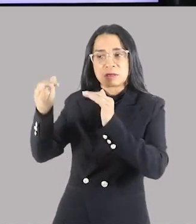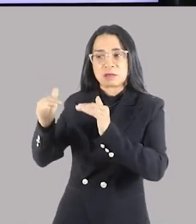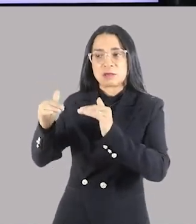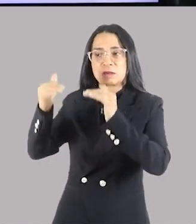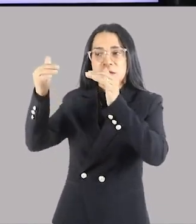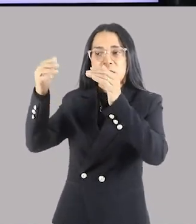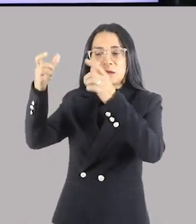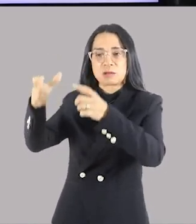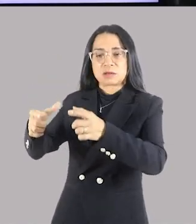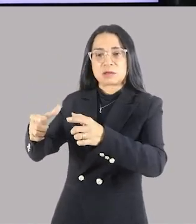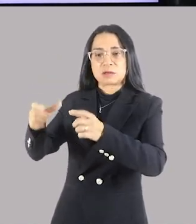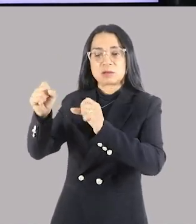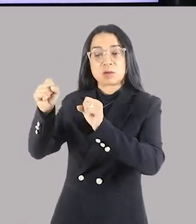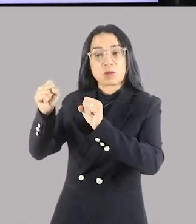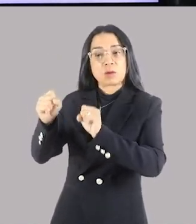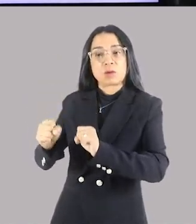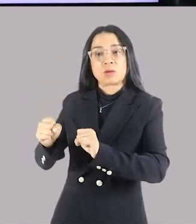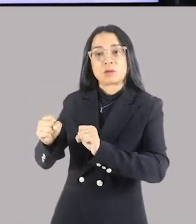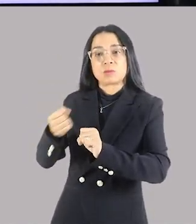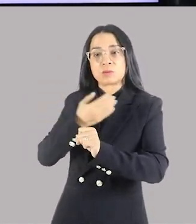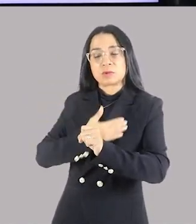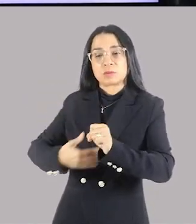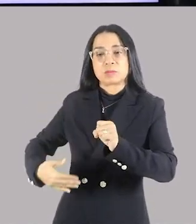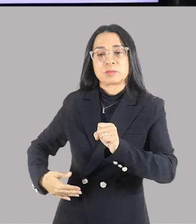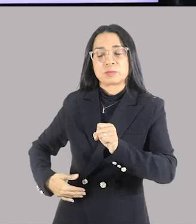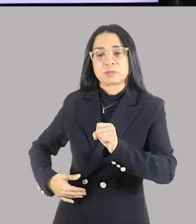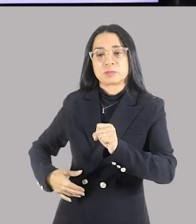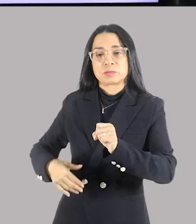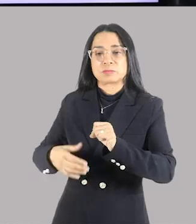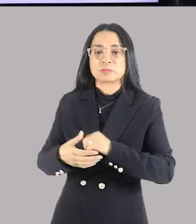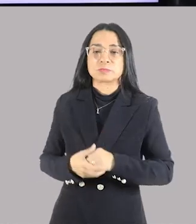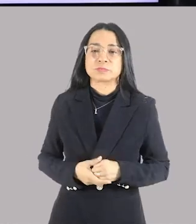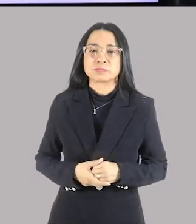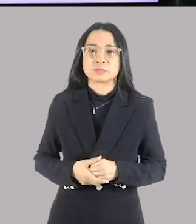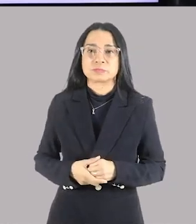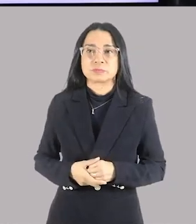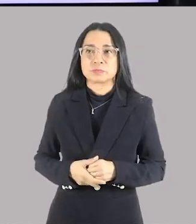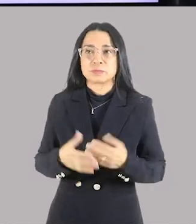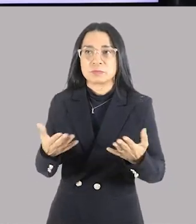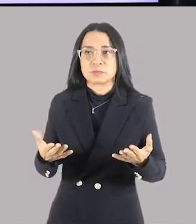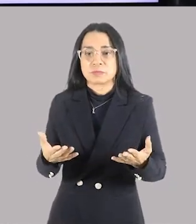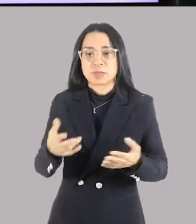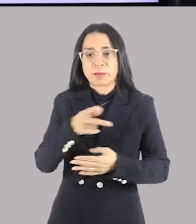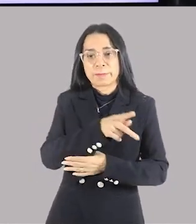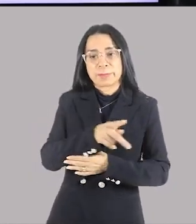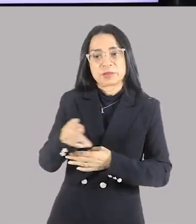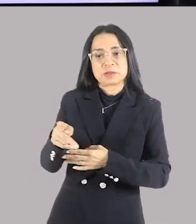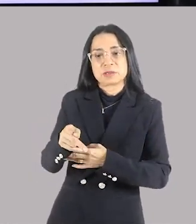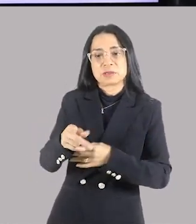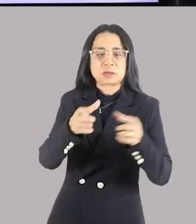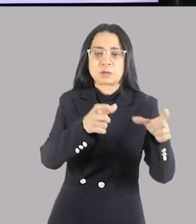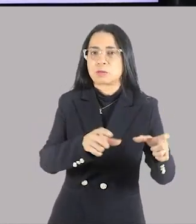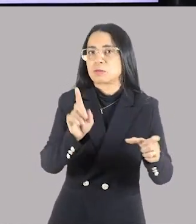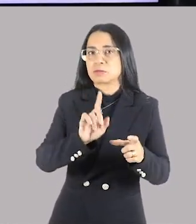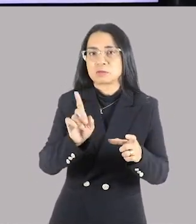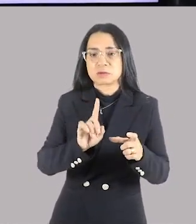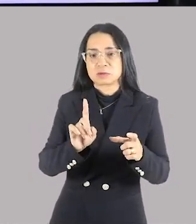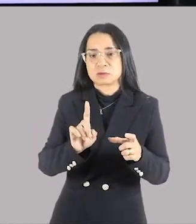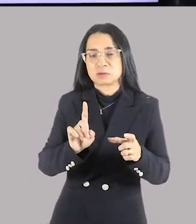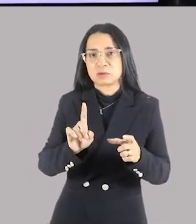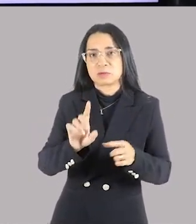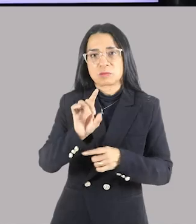entidade do poder público, da administração pública direta, perfeito? Portanto, presidência não é entidade, presidência